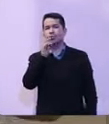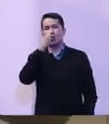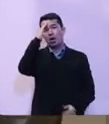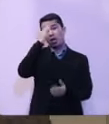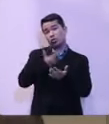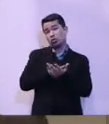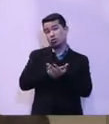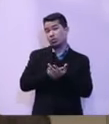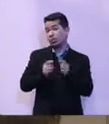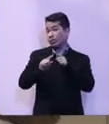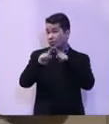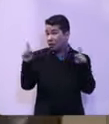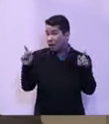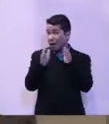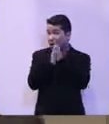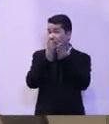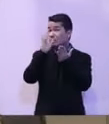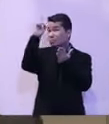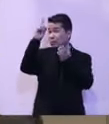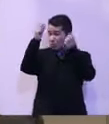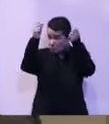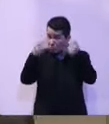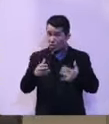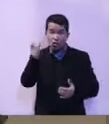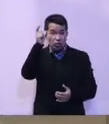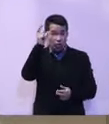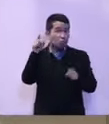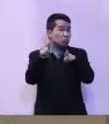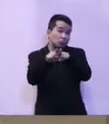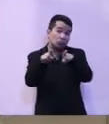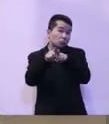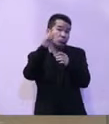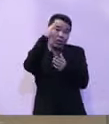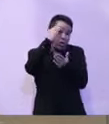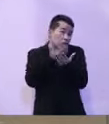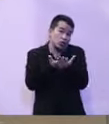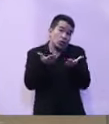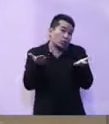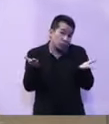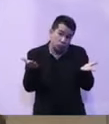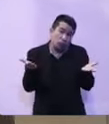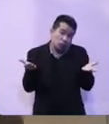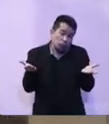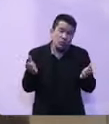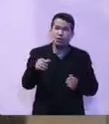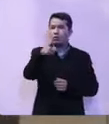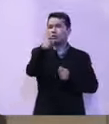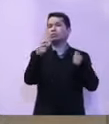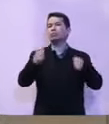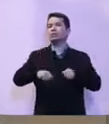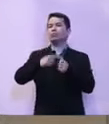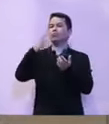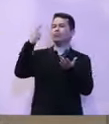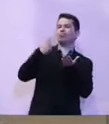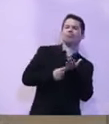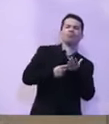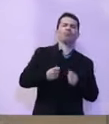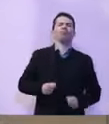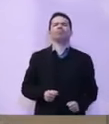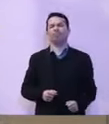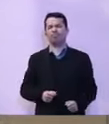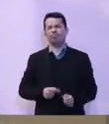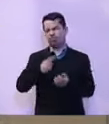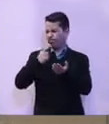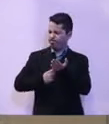crê até o diabo crer que Jesus é o Filho de Deus. É preciso ter compromisso. E aí a quarta coisa que você